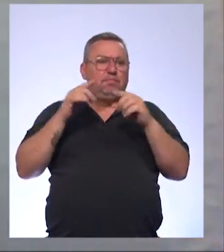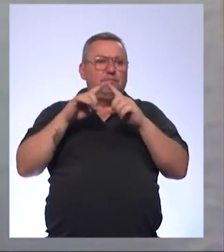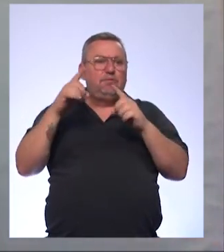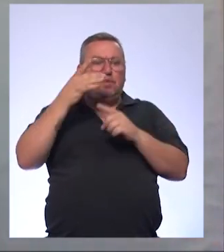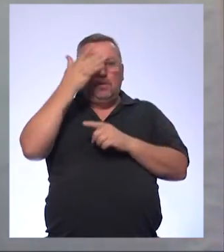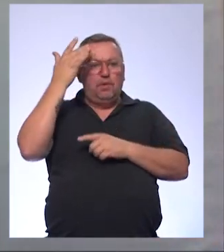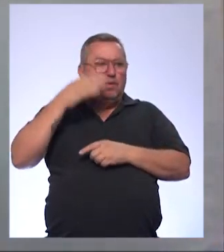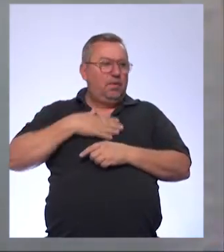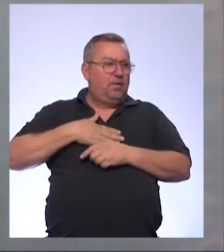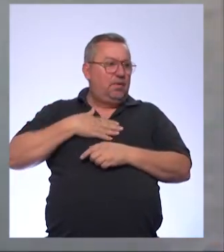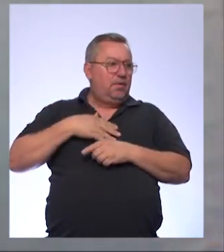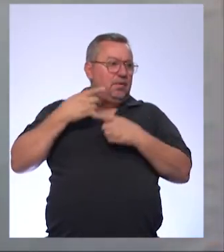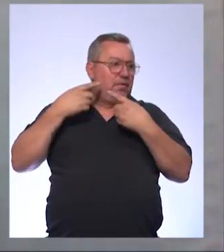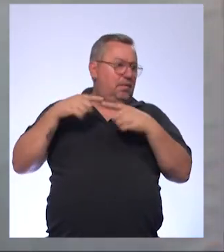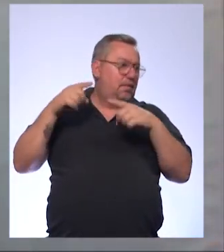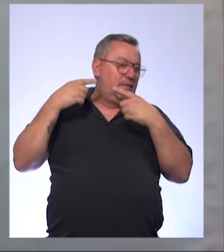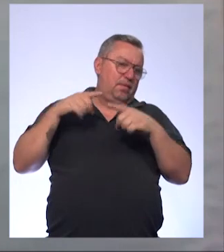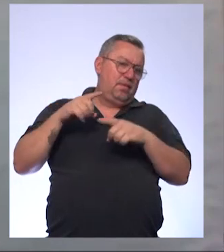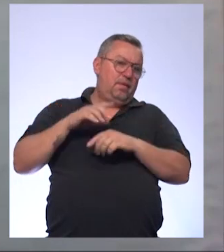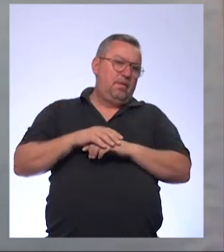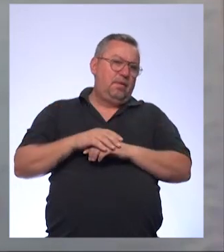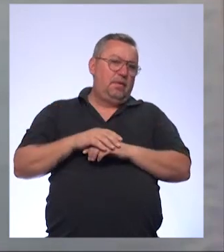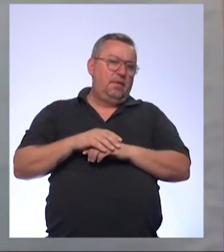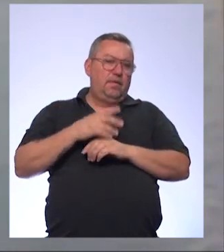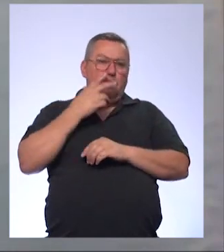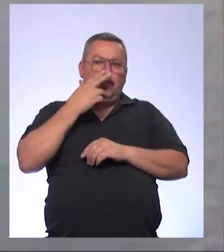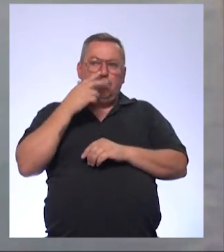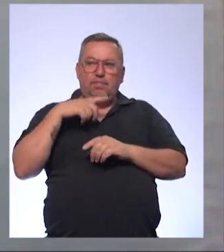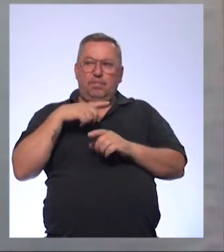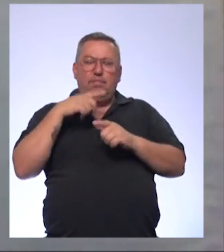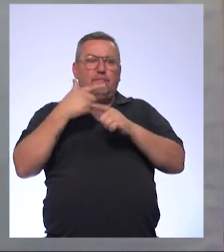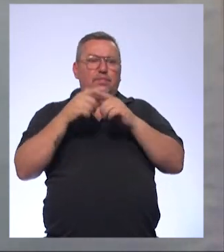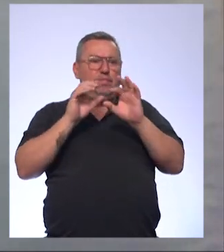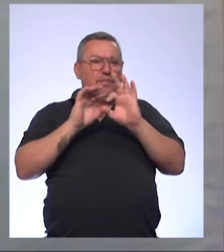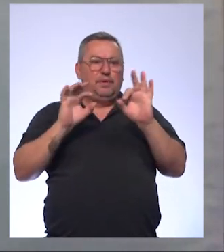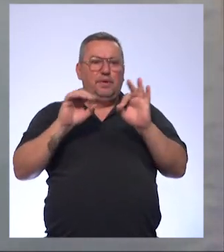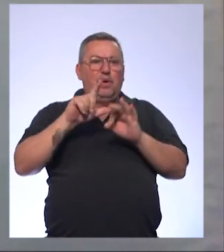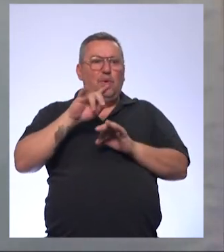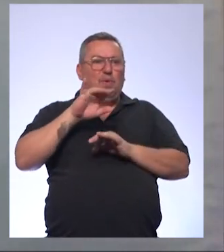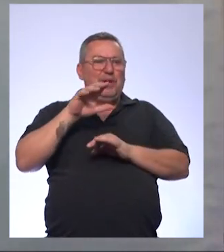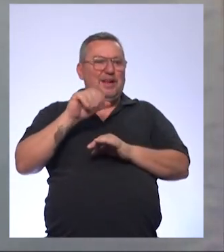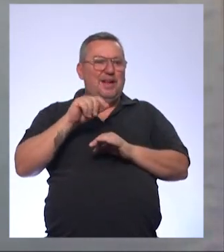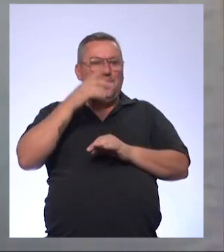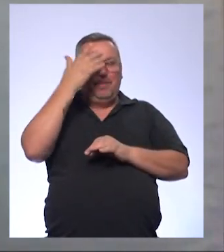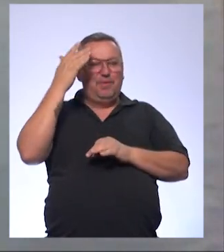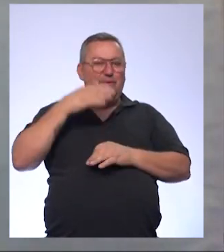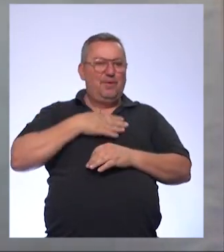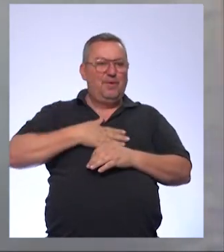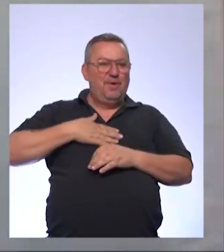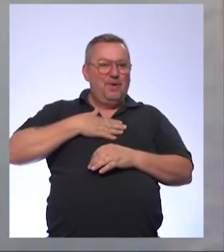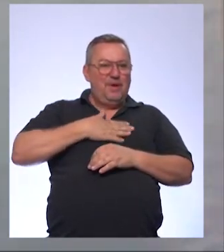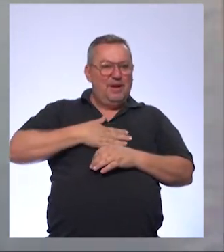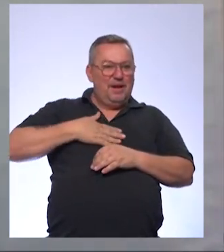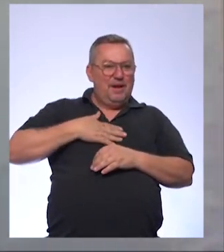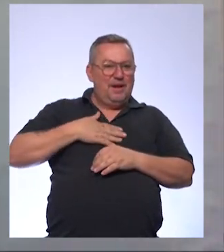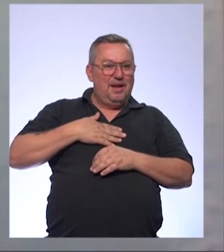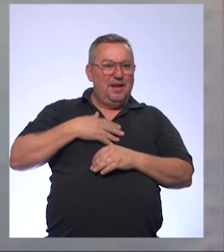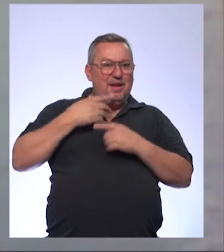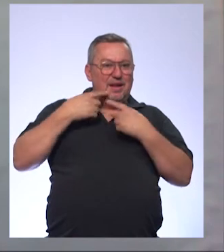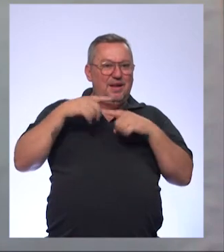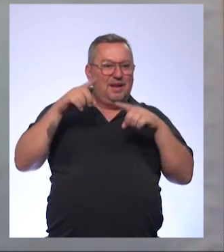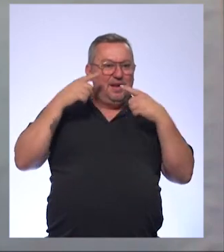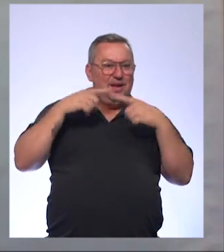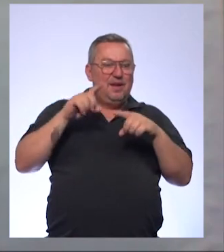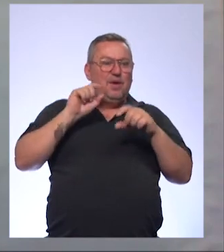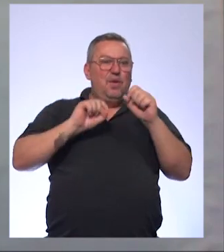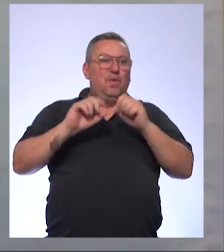pessoas gostam de reclamar. Isso aí é, sei lá, parece que é inerente, né, professora Luísa? O povo parece que gosta de reclamar. O